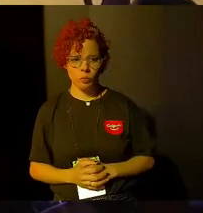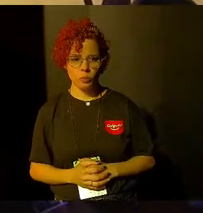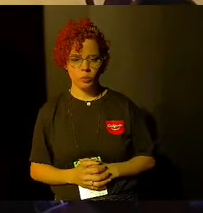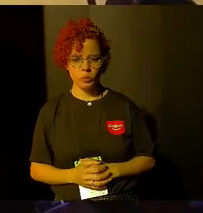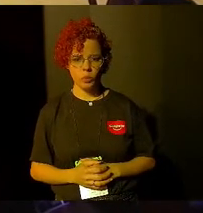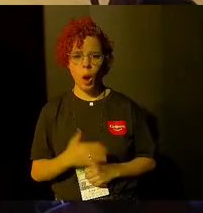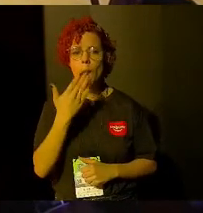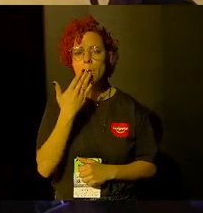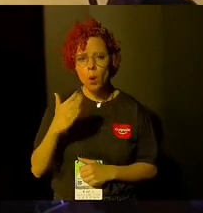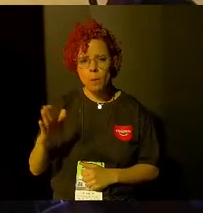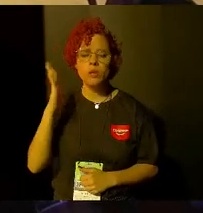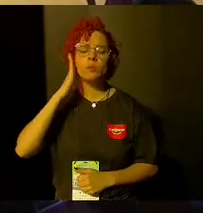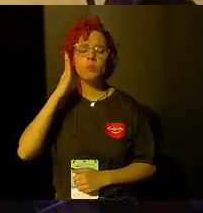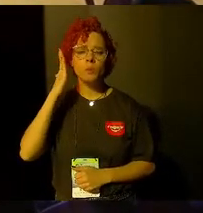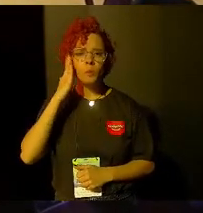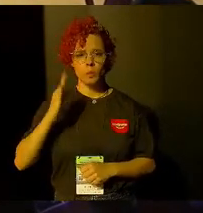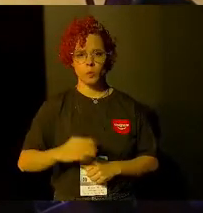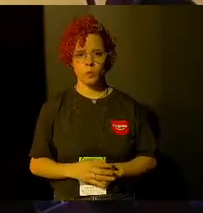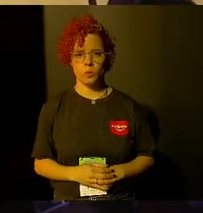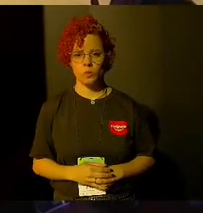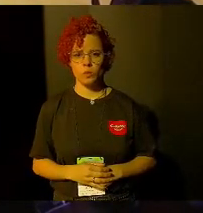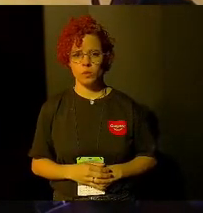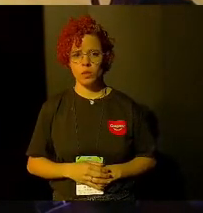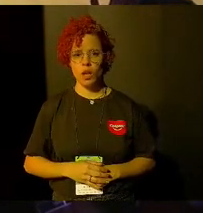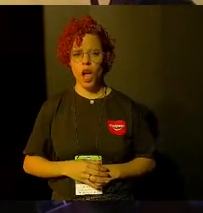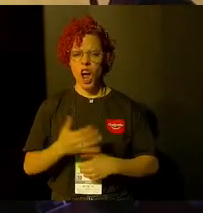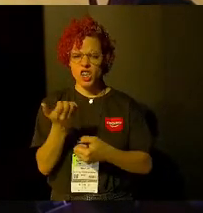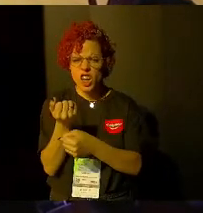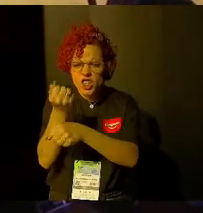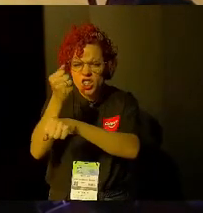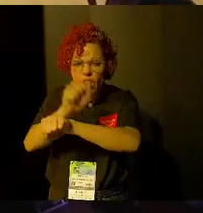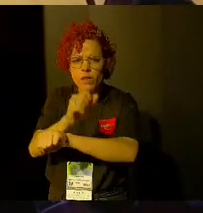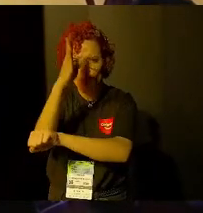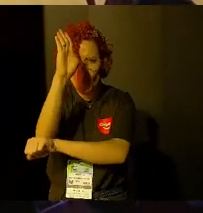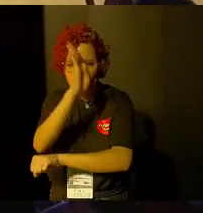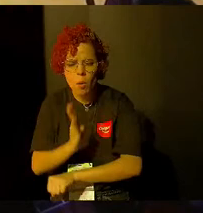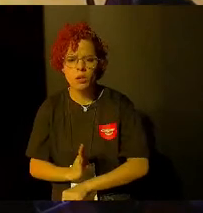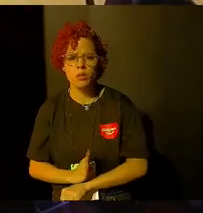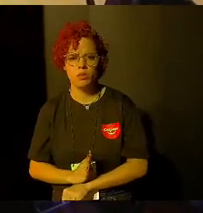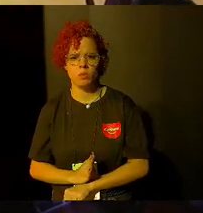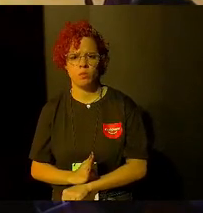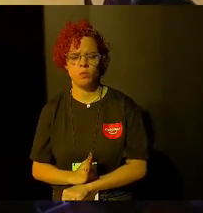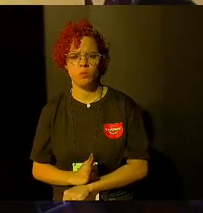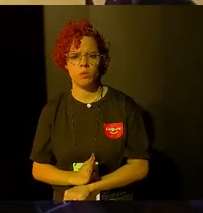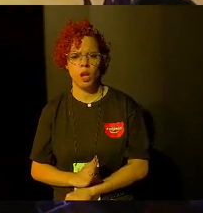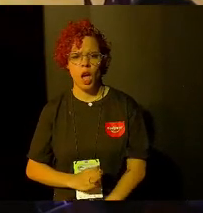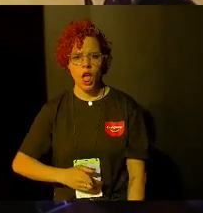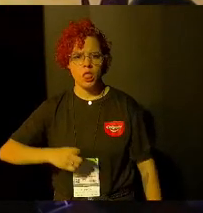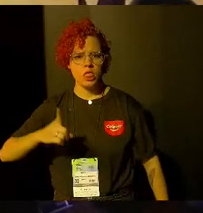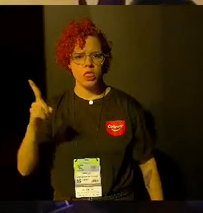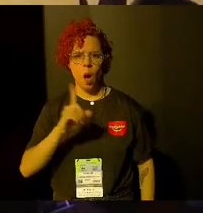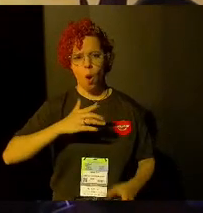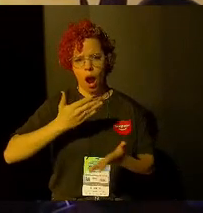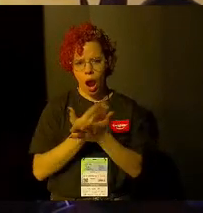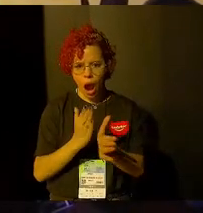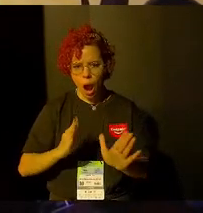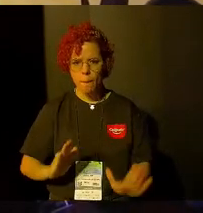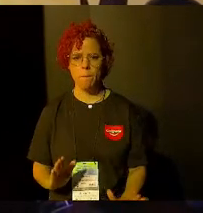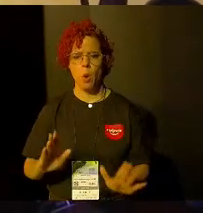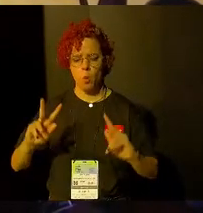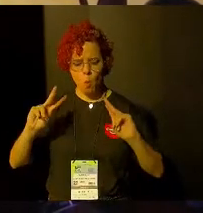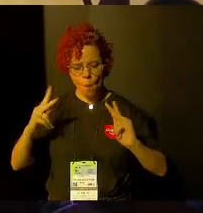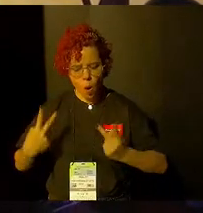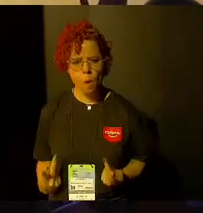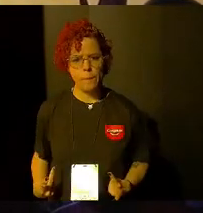prometo saber que a escravidão no Brasil não acabou por viés